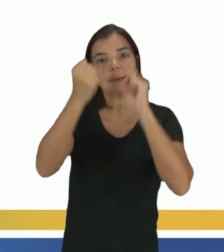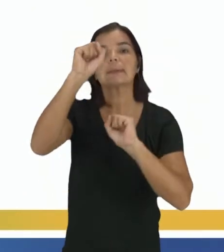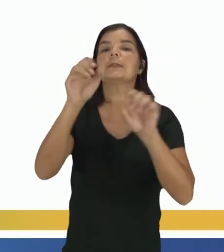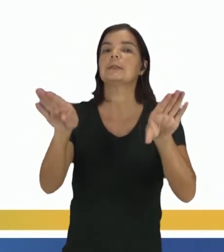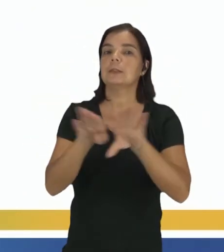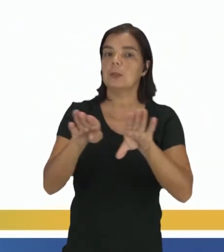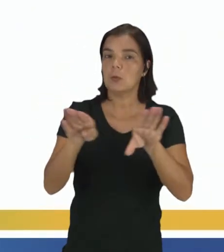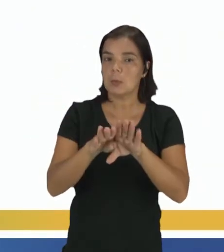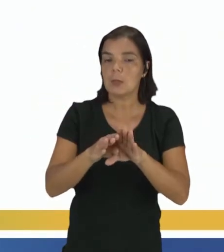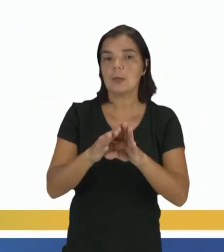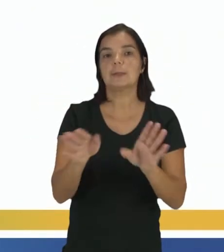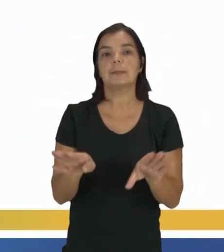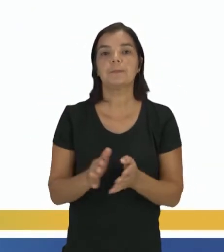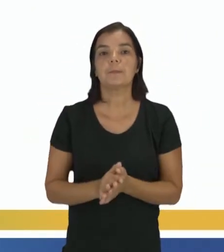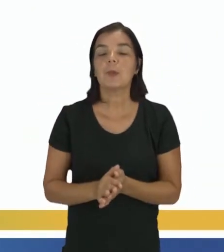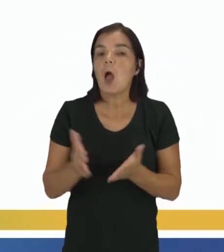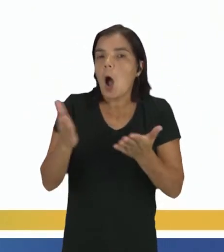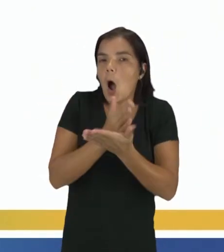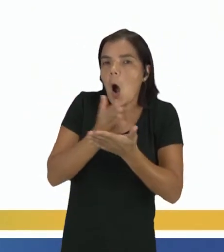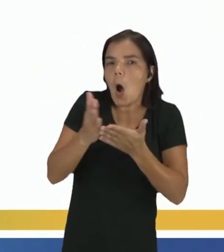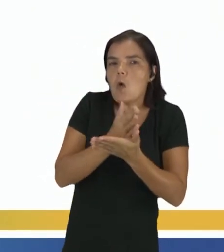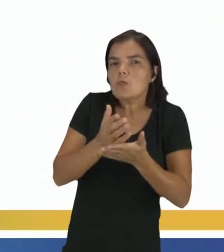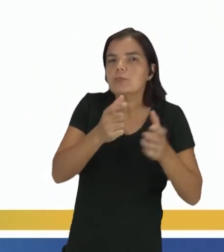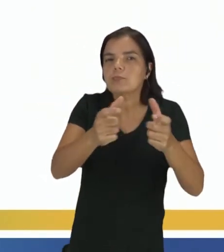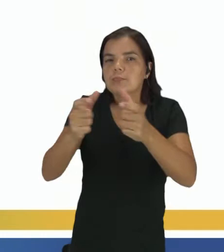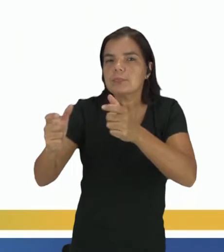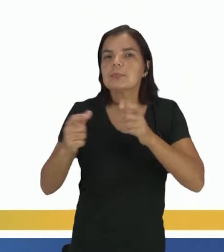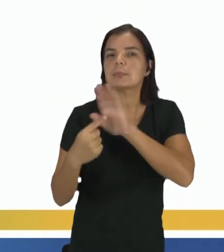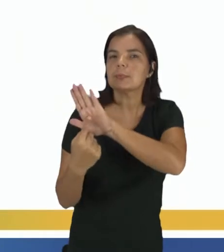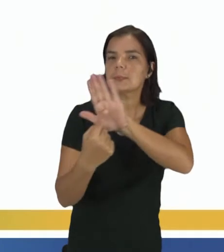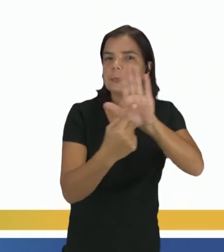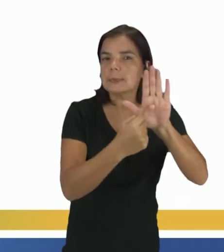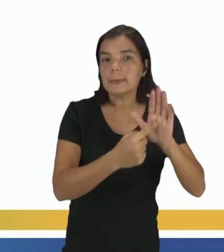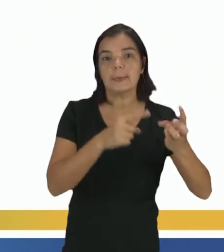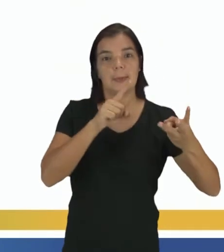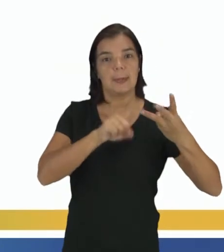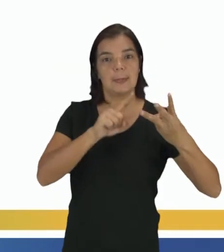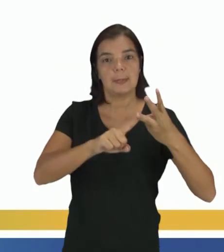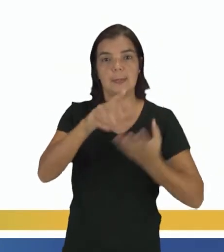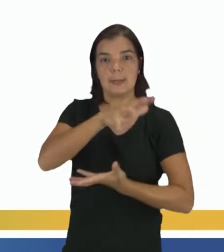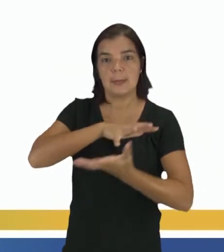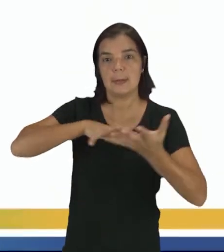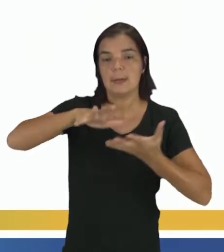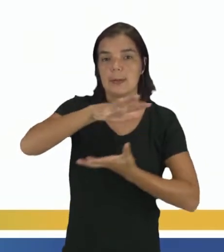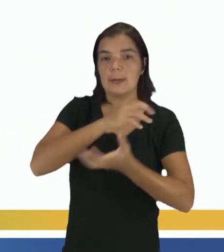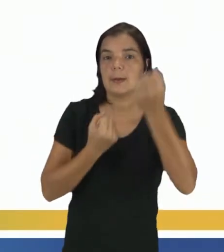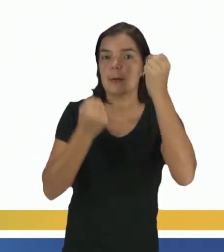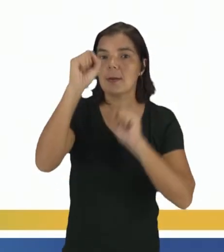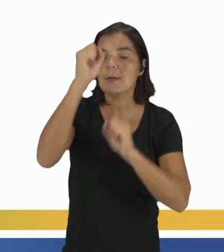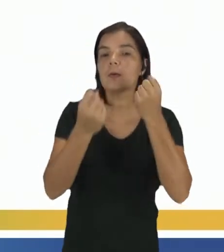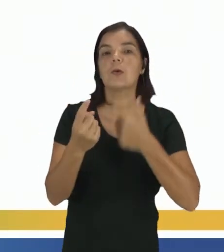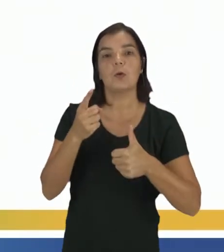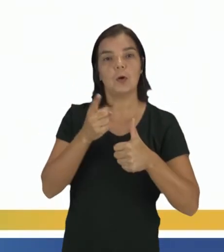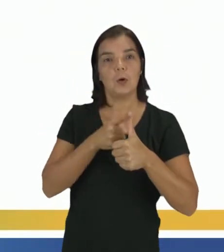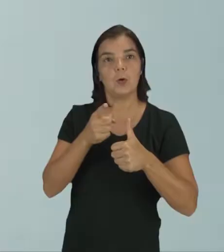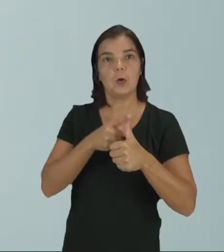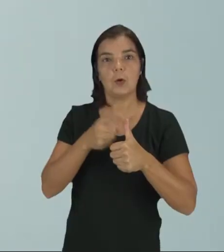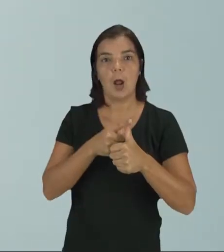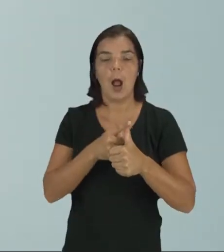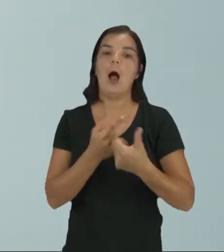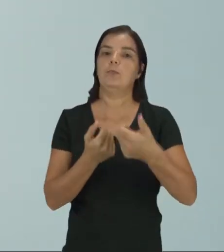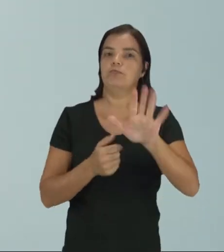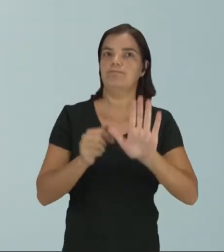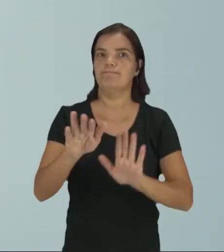os mecanismos e as máquinas. Alguns dos ramos que se destacam nessa terceira revolução industrial, nós vamos ter a